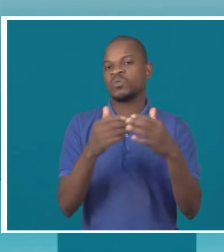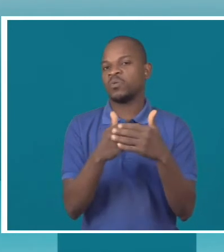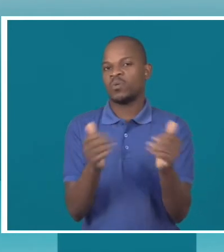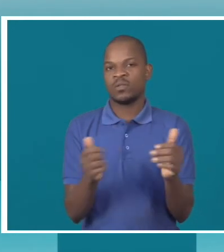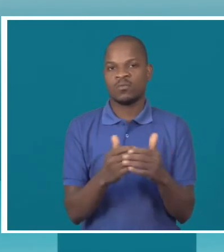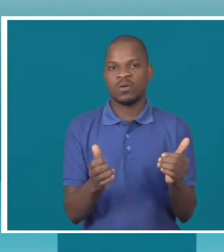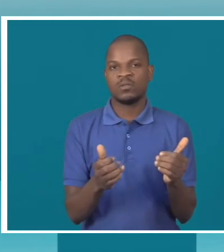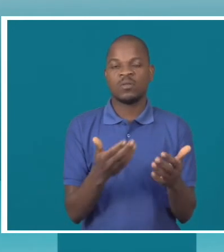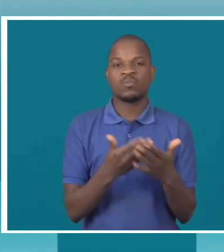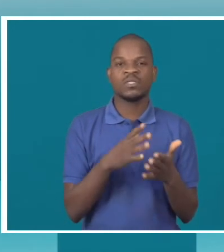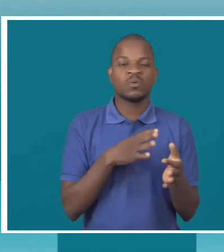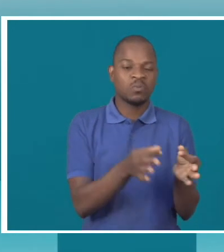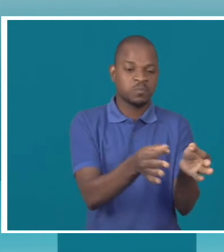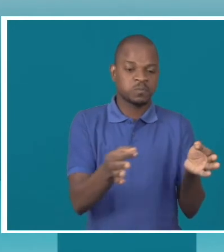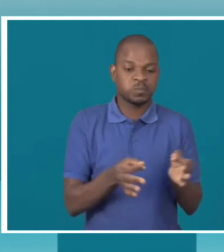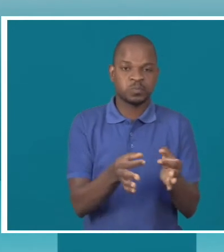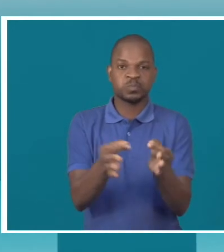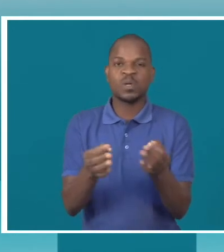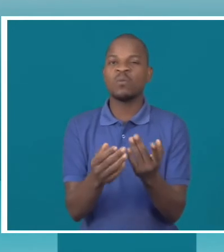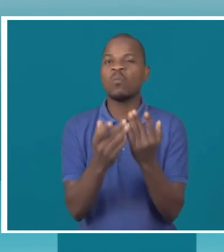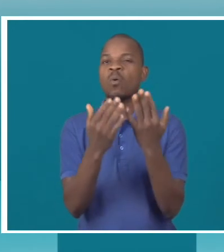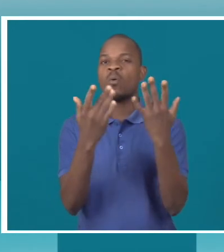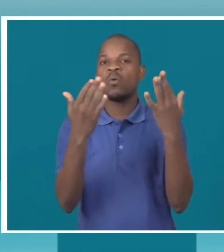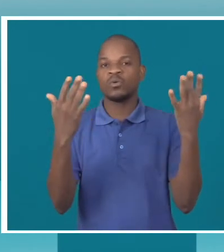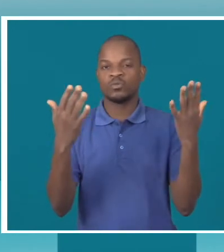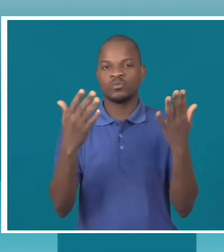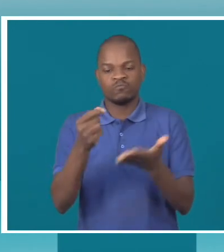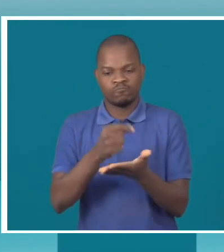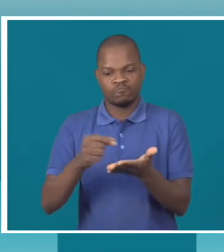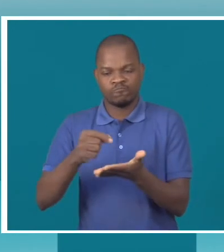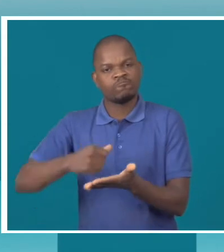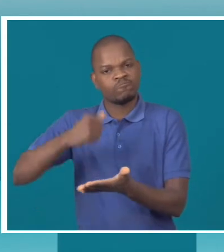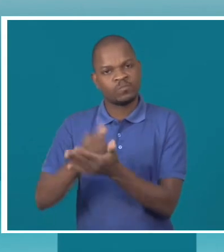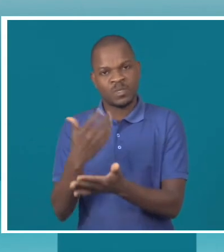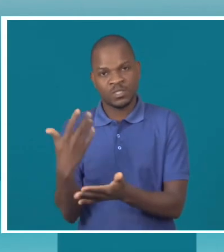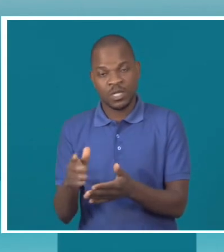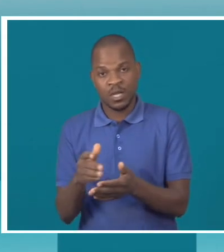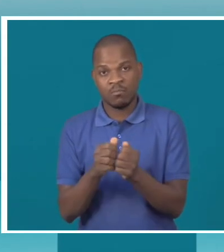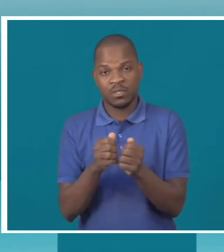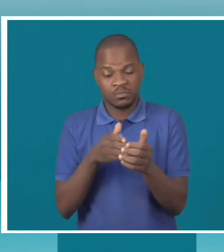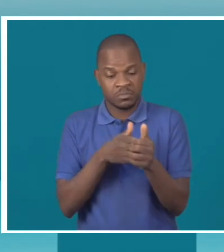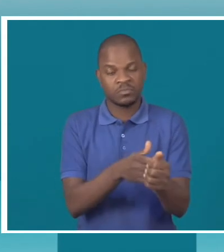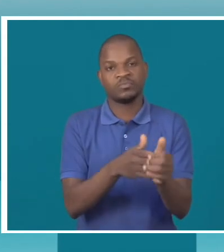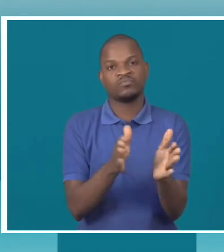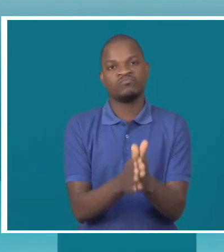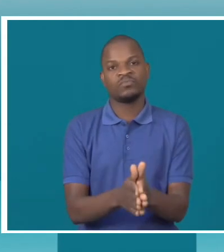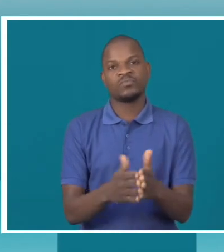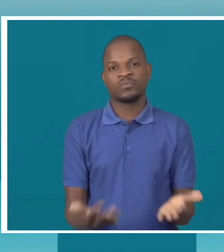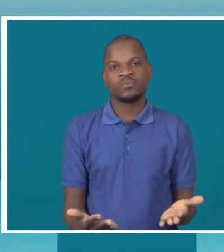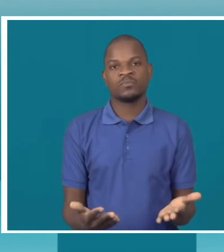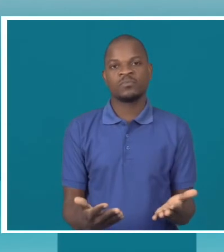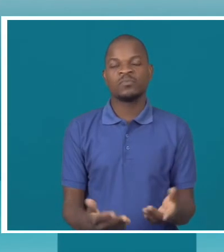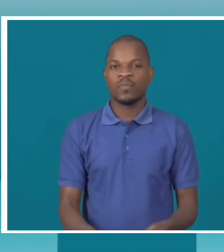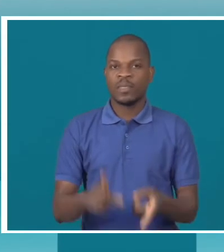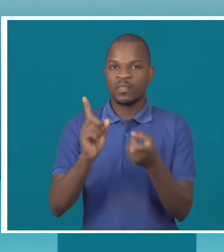e gavetas cheias de direitos escritos que nós estamos sendo respeitados.